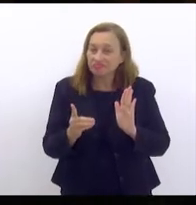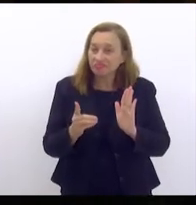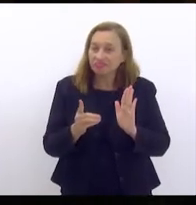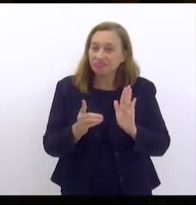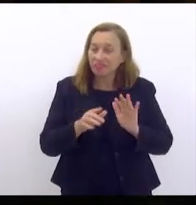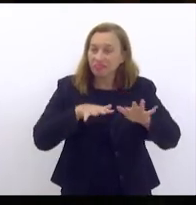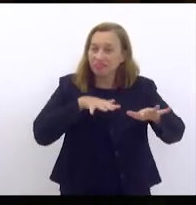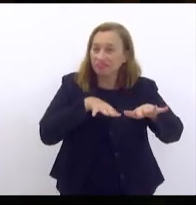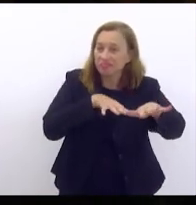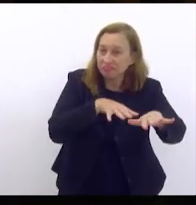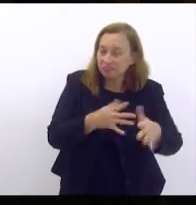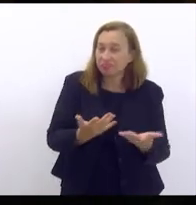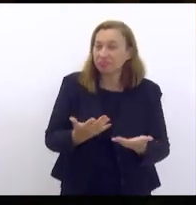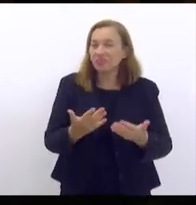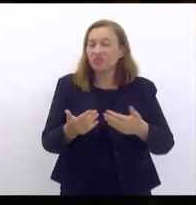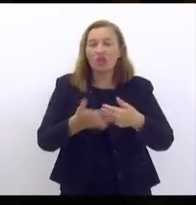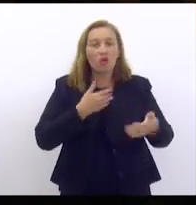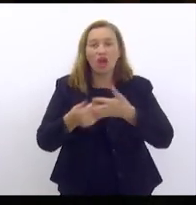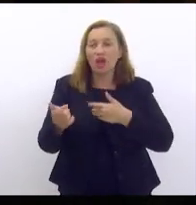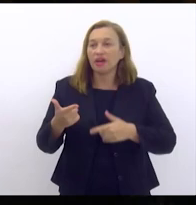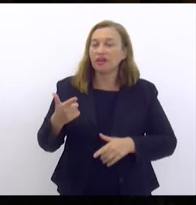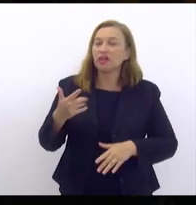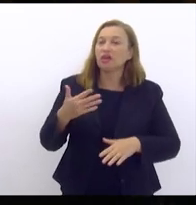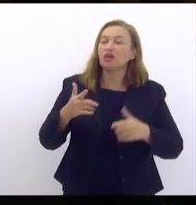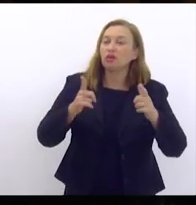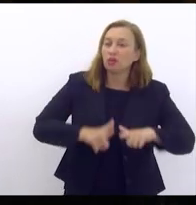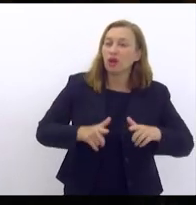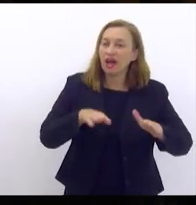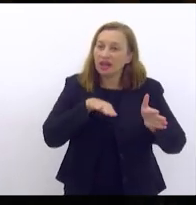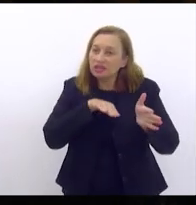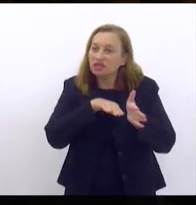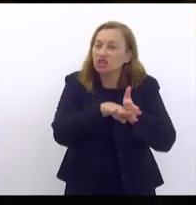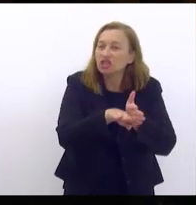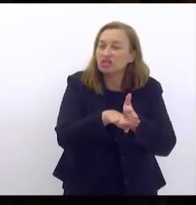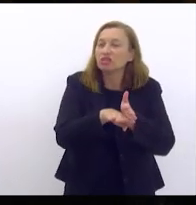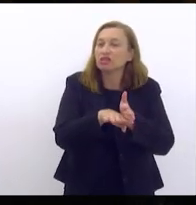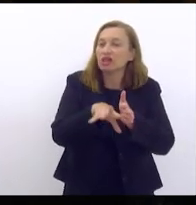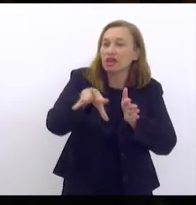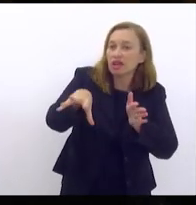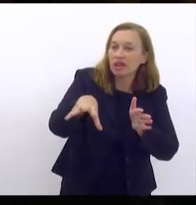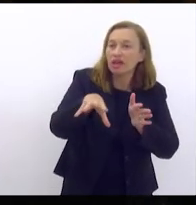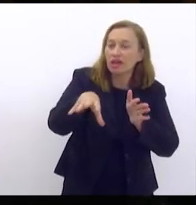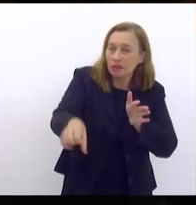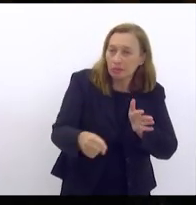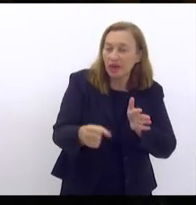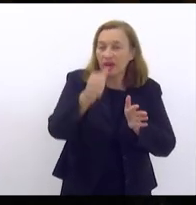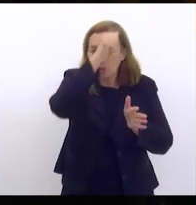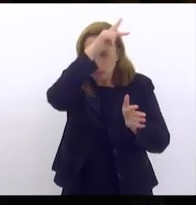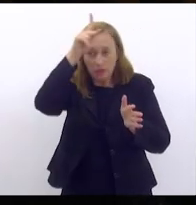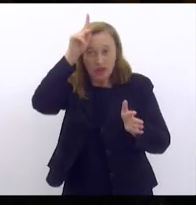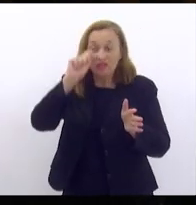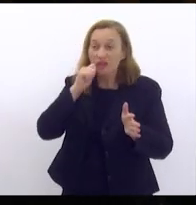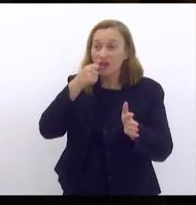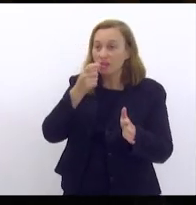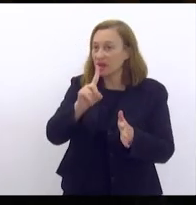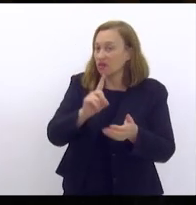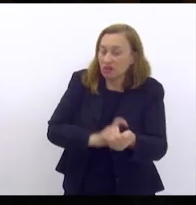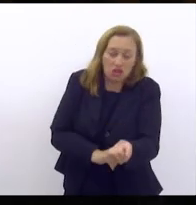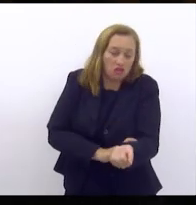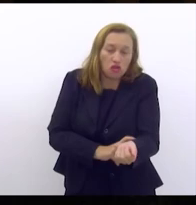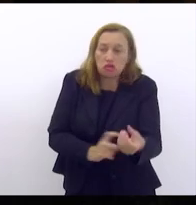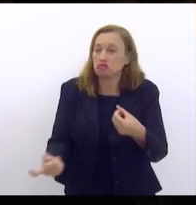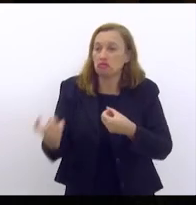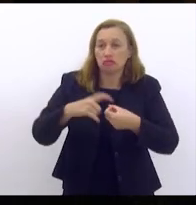como querem, estacionam onde querem, param onde querem e buscam o prefeito para ele não ficar nervosinho voltando